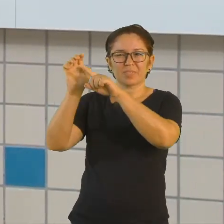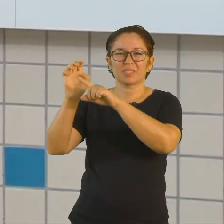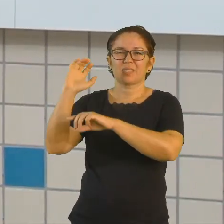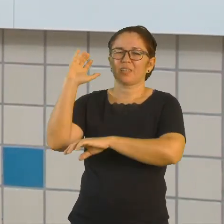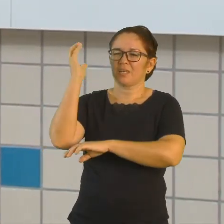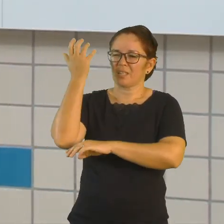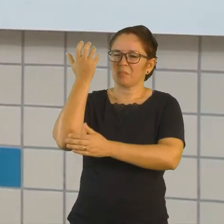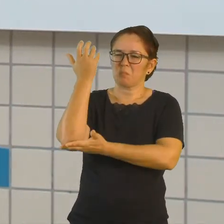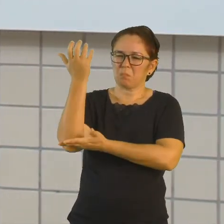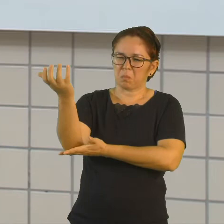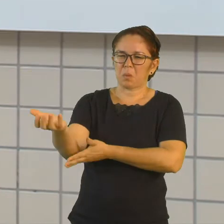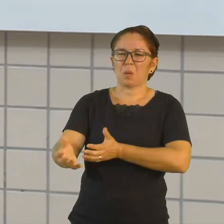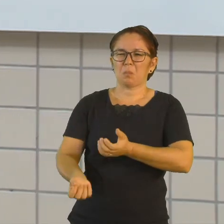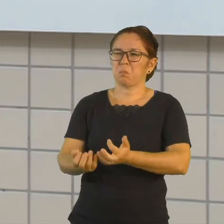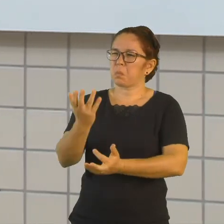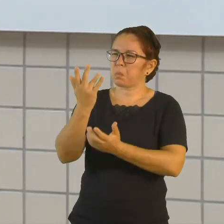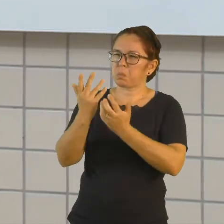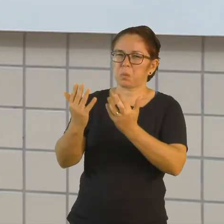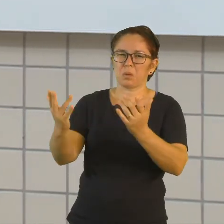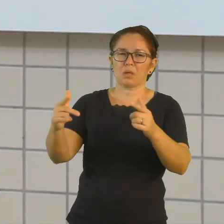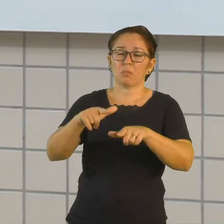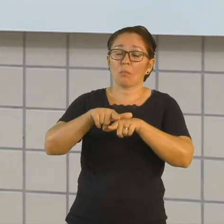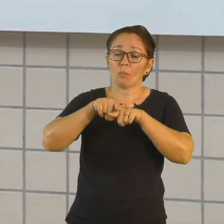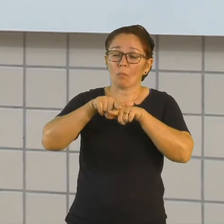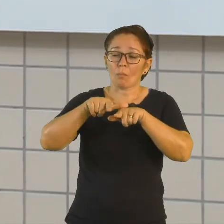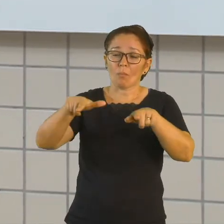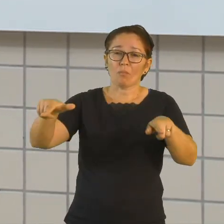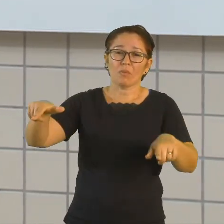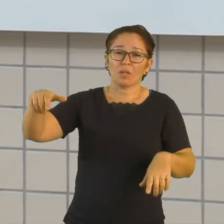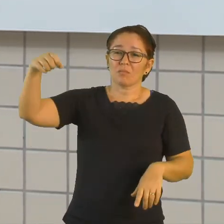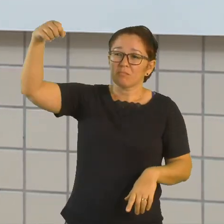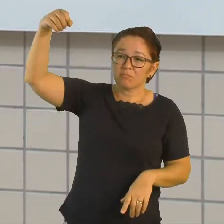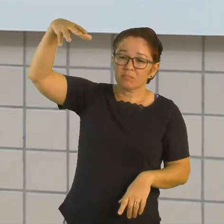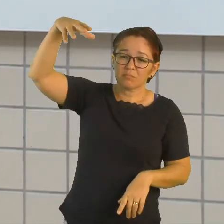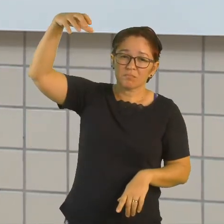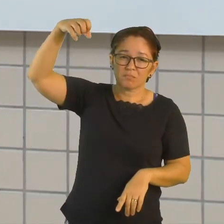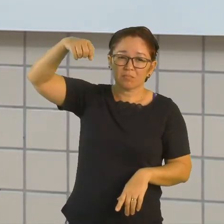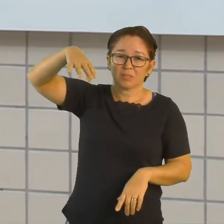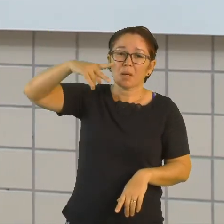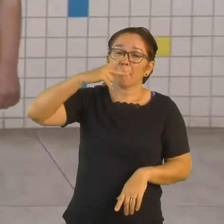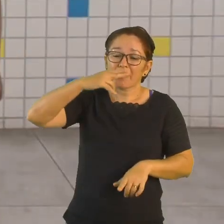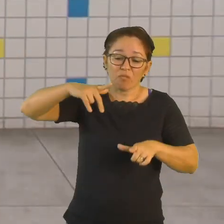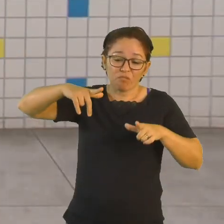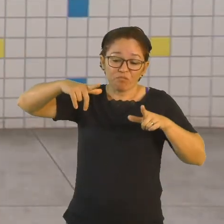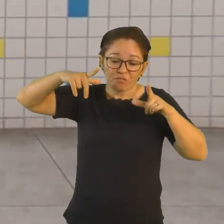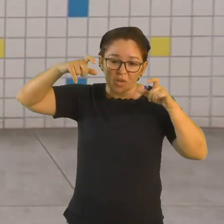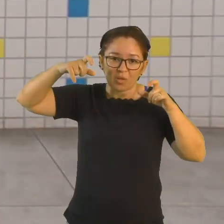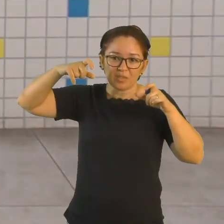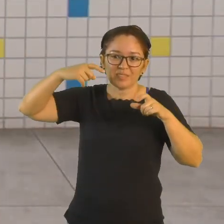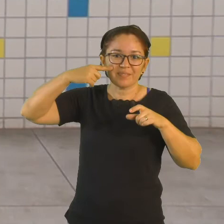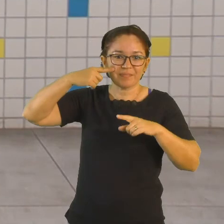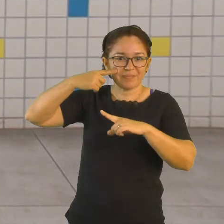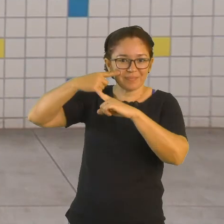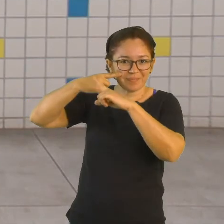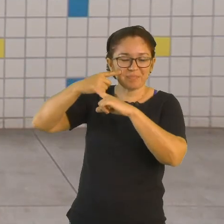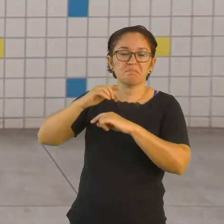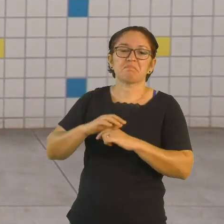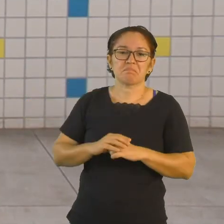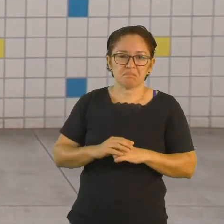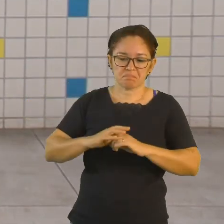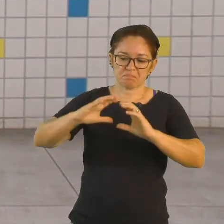são fotografia da Terra tirada por uma máquina localizada dentro do